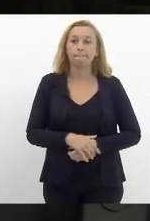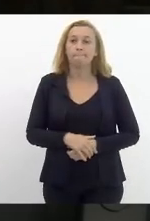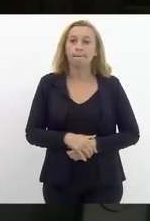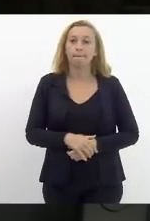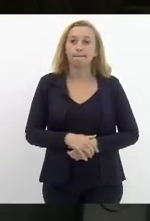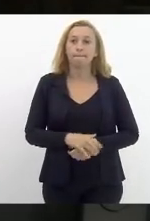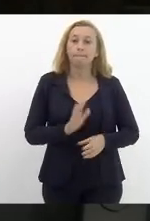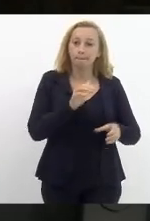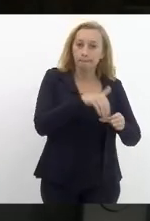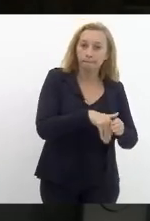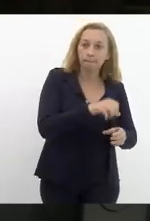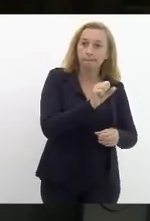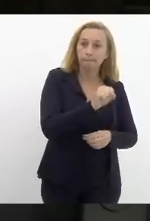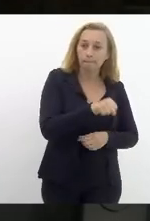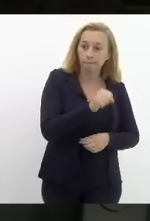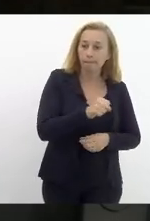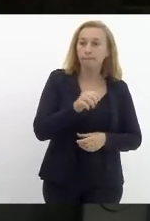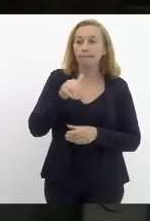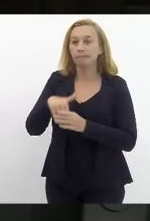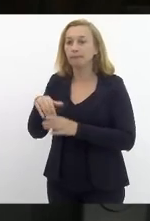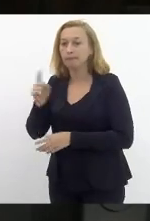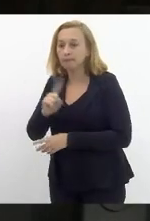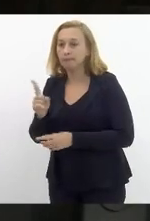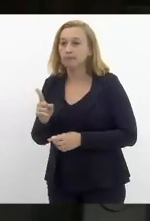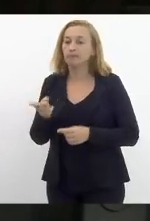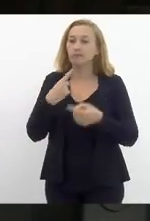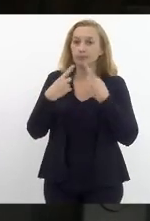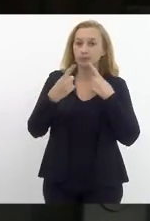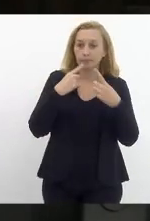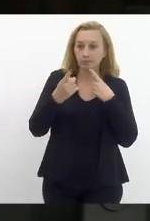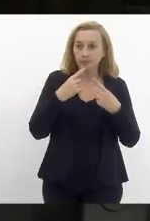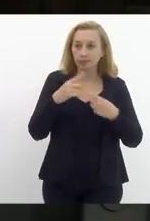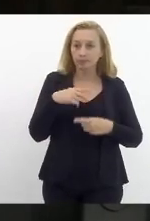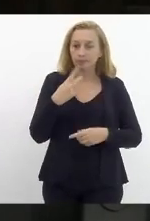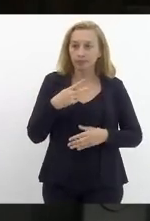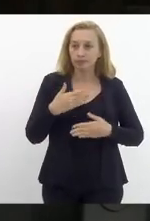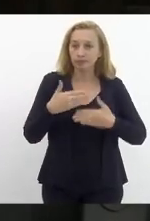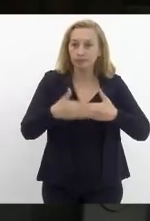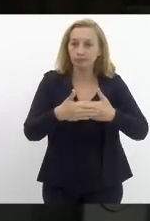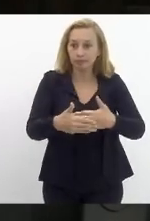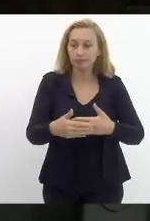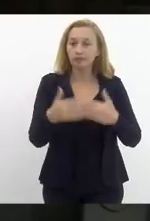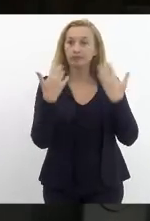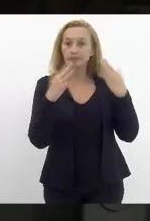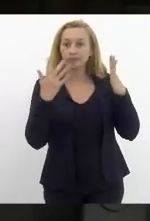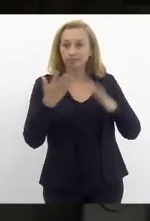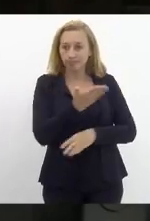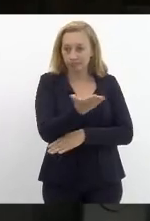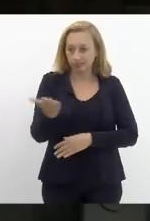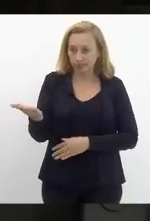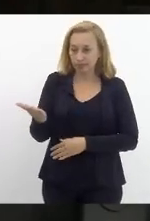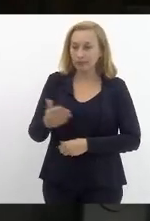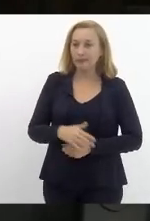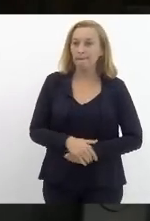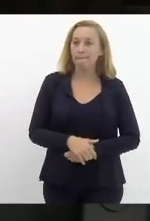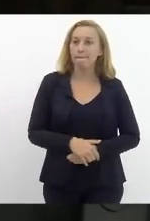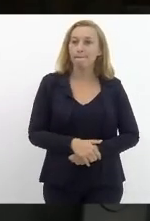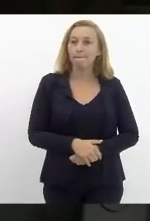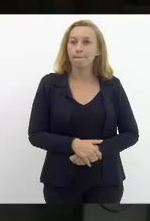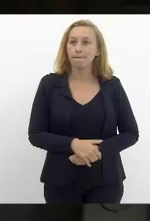votando a favor, votando contra, discutindo, divergindo, mas avançando, tá bom? Parabéns a vocês aí.